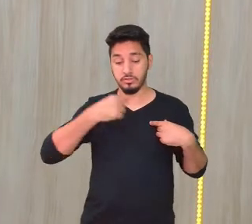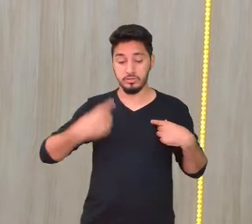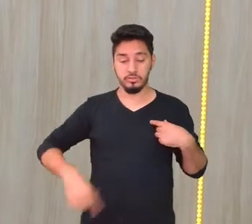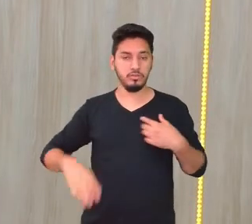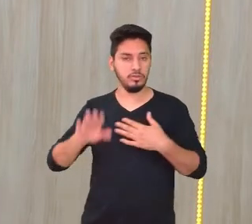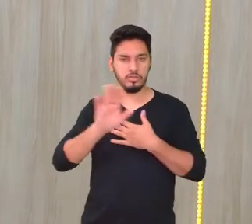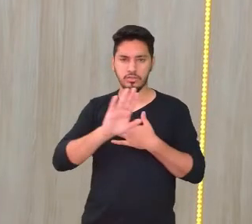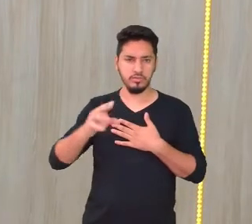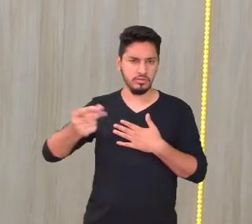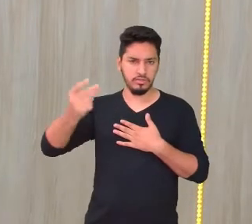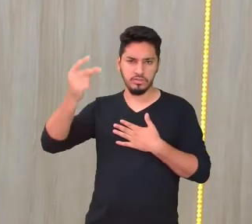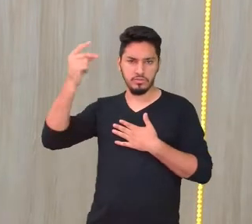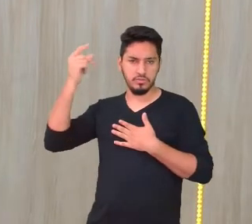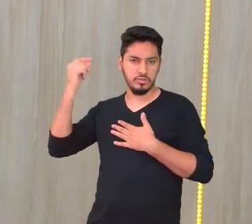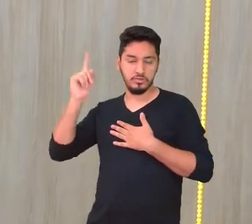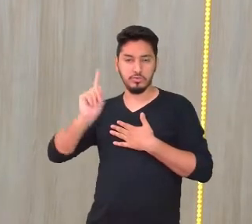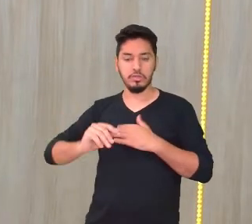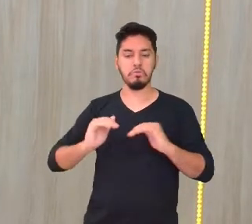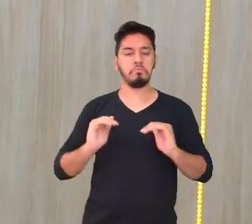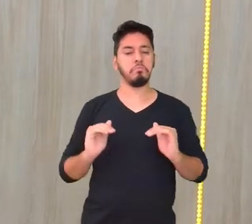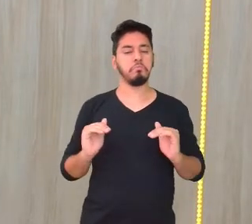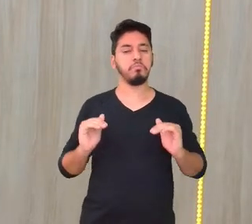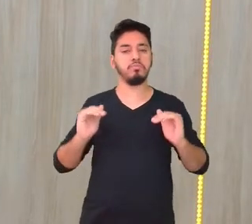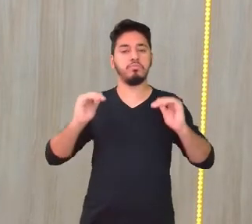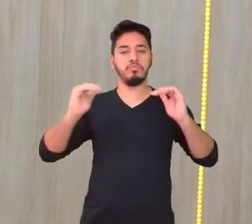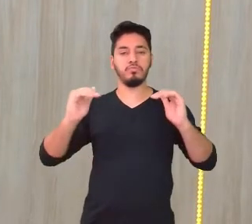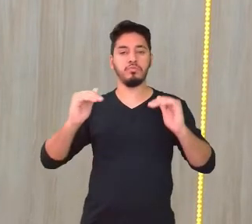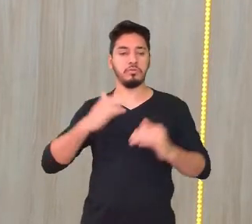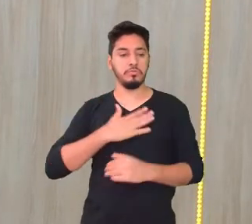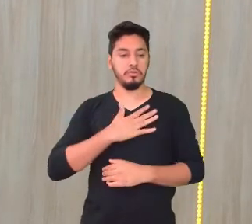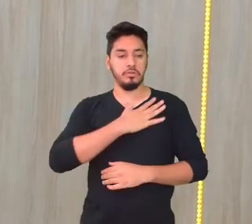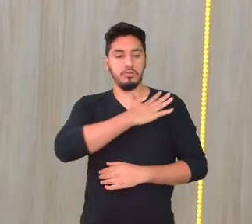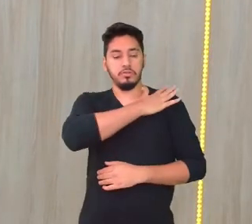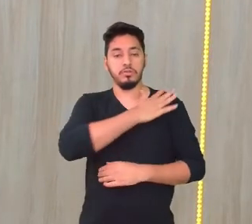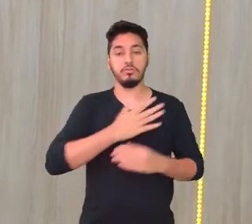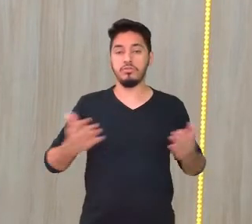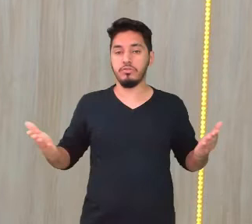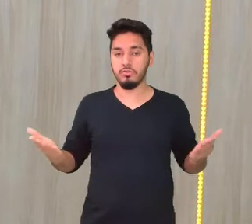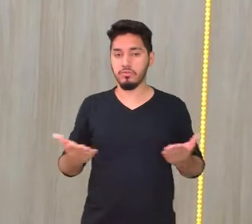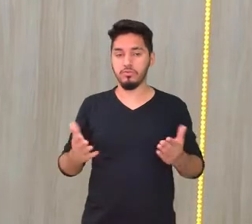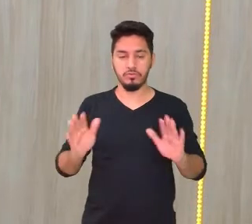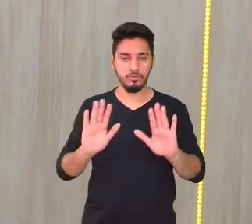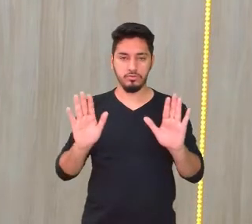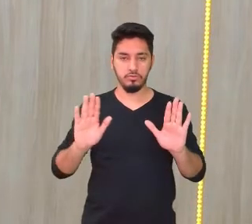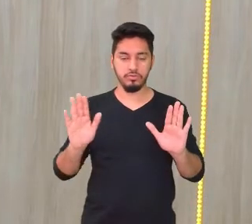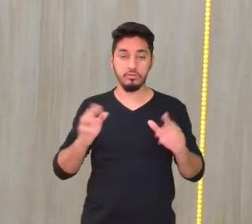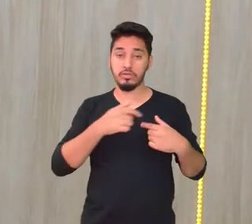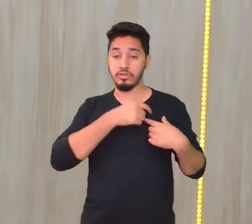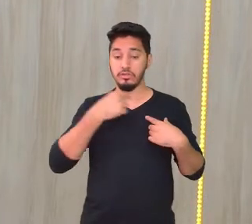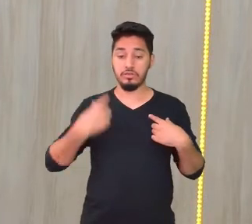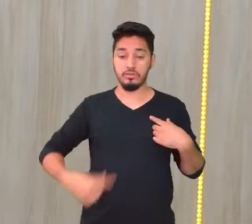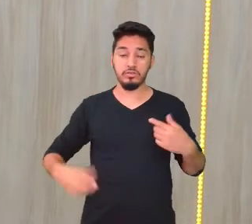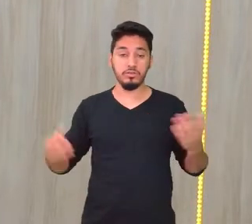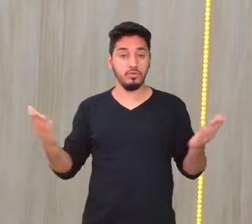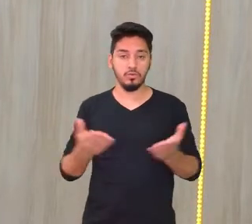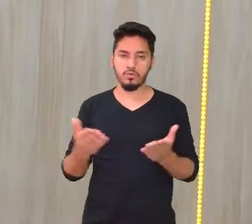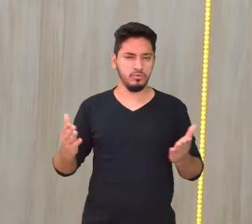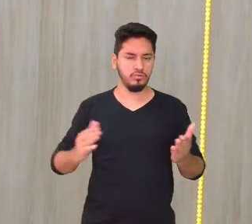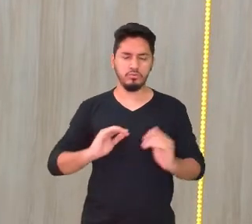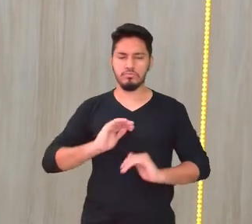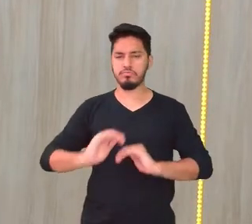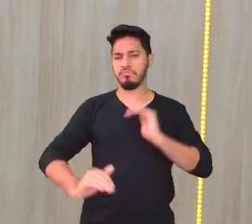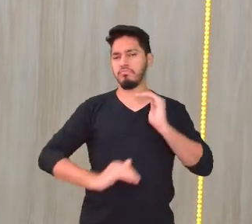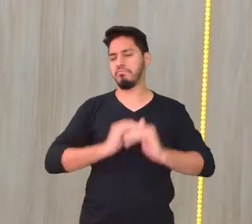essa potência econômica e militar que ela é hoje. Hoje a China ela avançou assim em